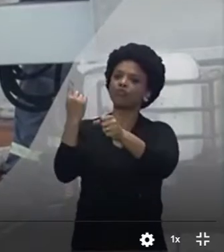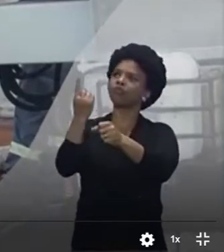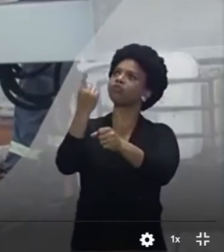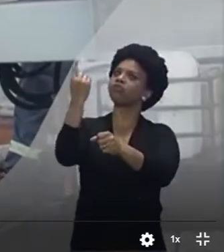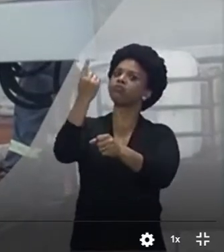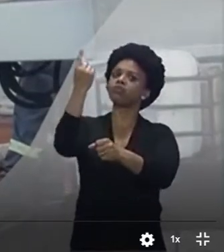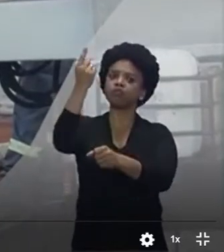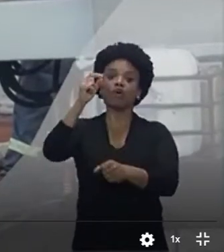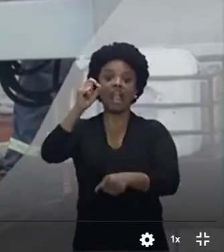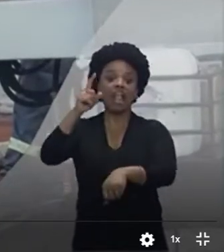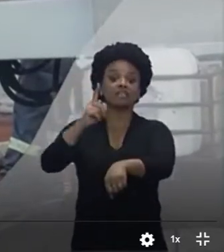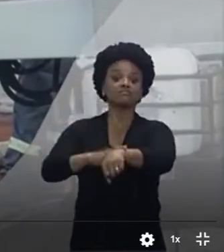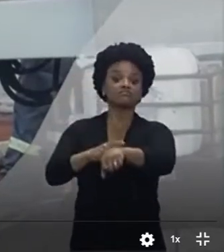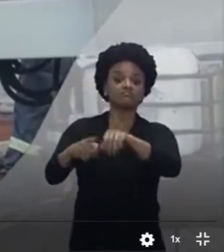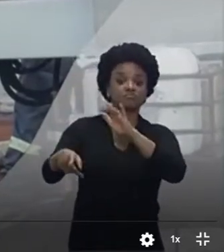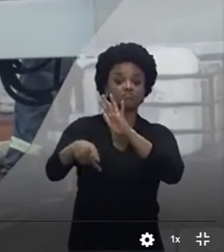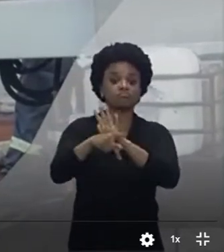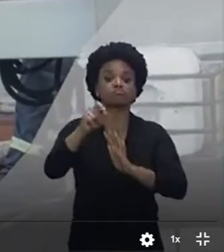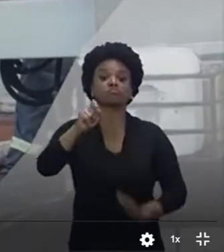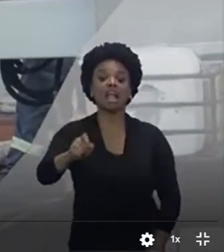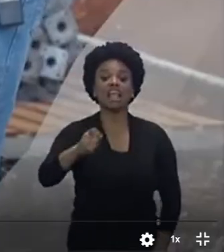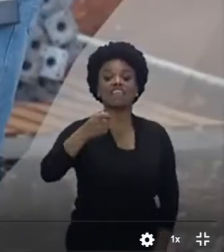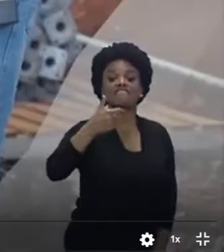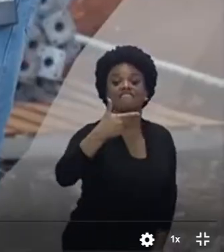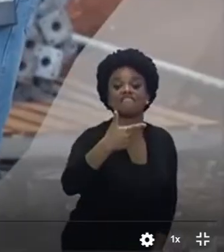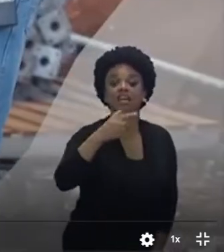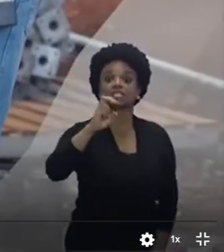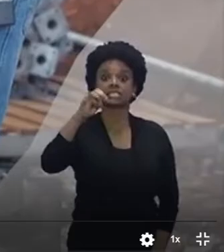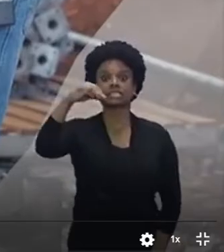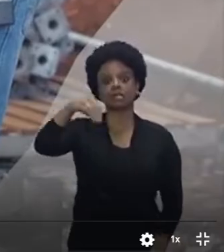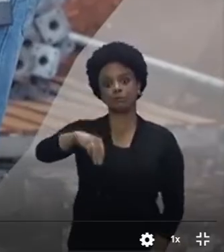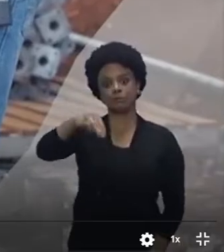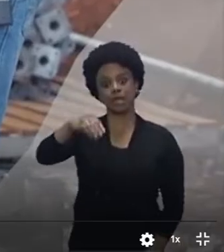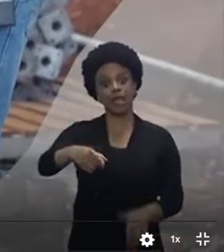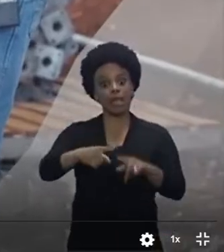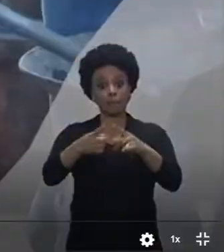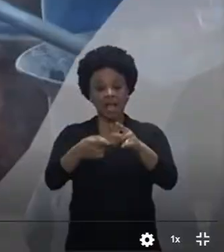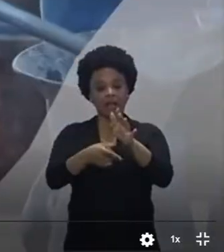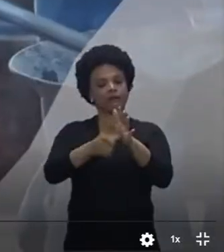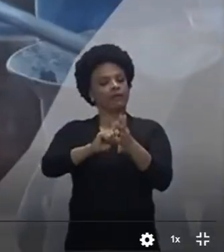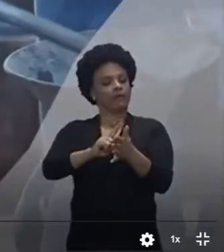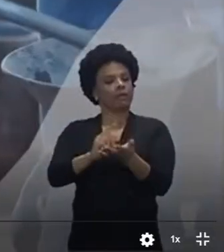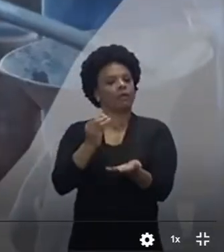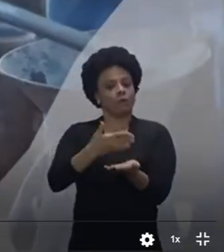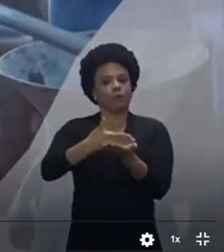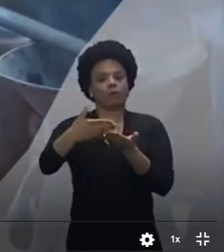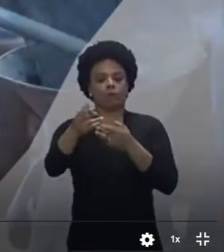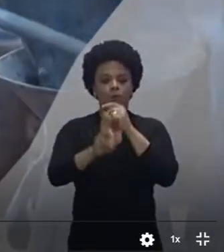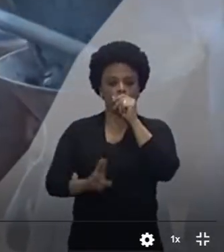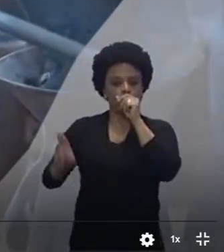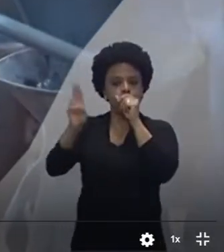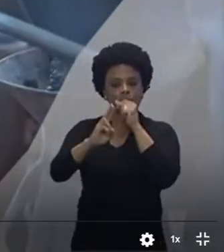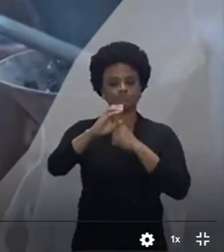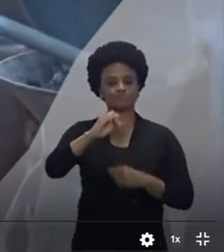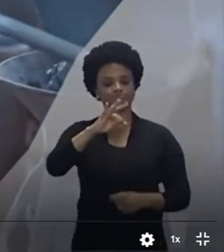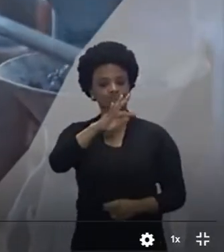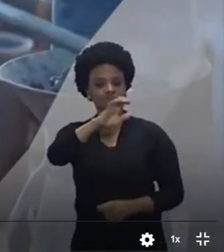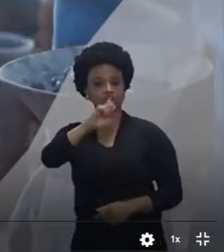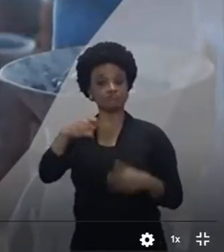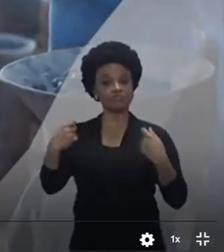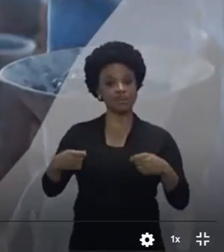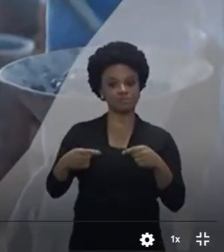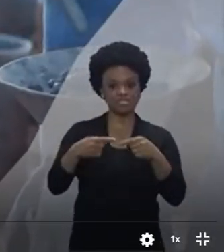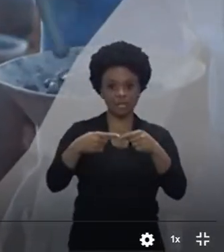que isso aconteça é de 25 minutos. Mas antes de aplicar o concreto, é necessário medir o slump.